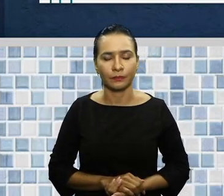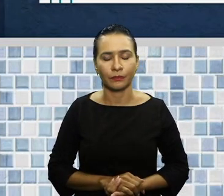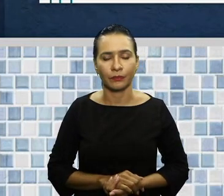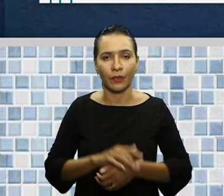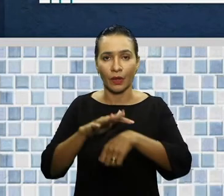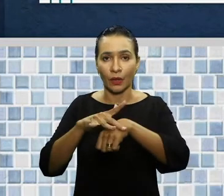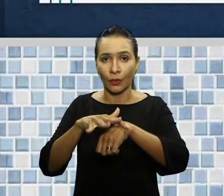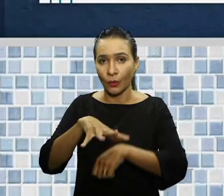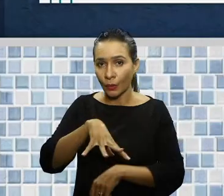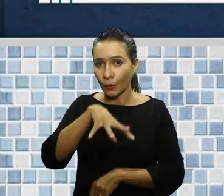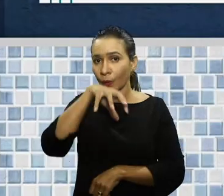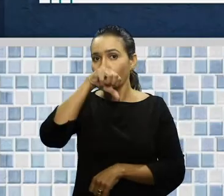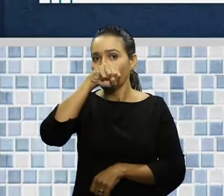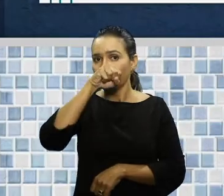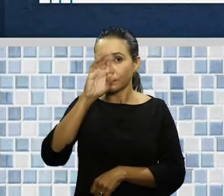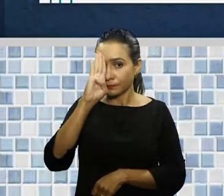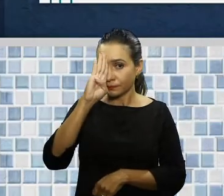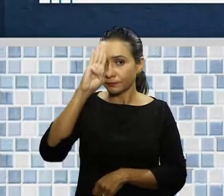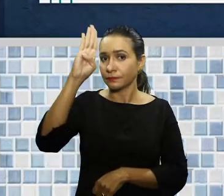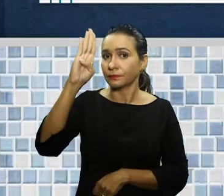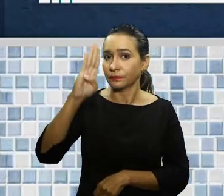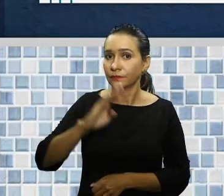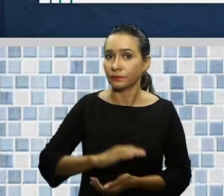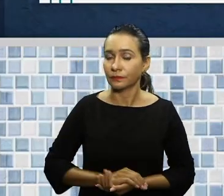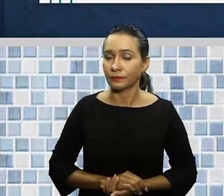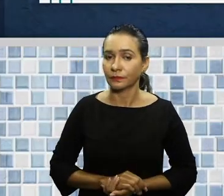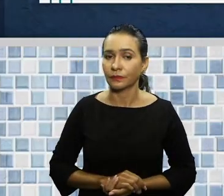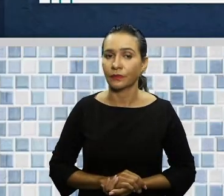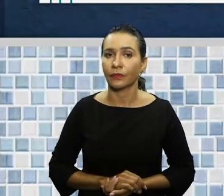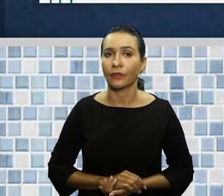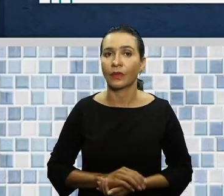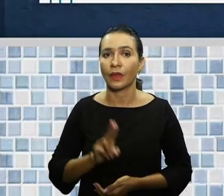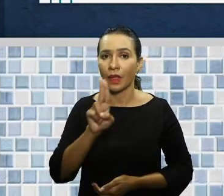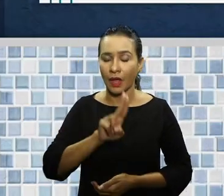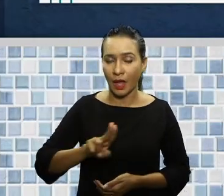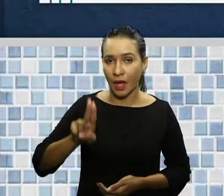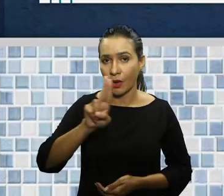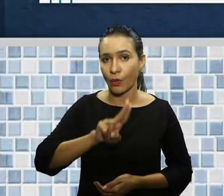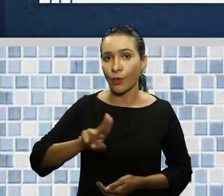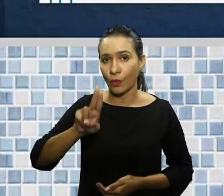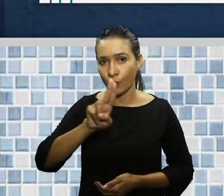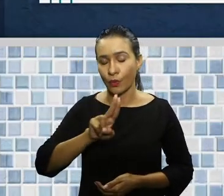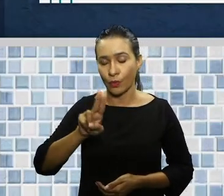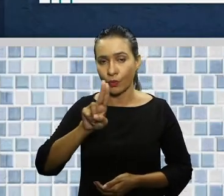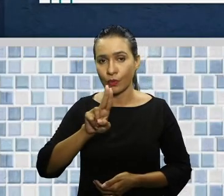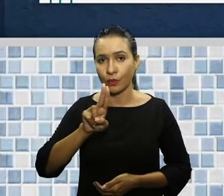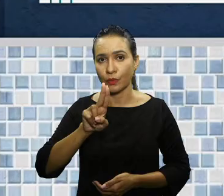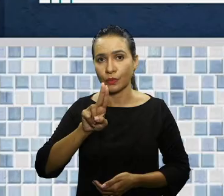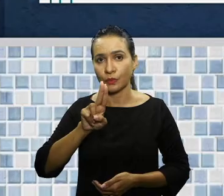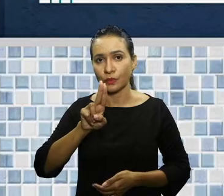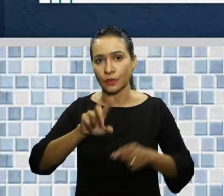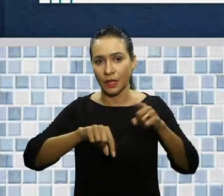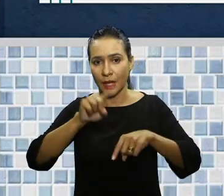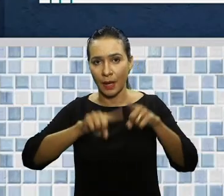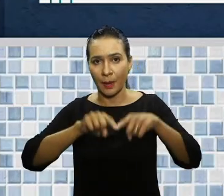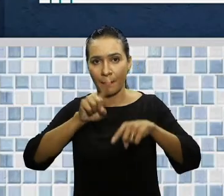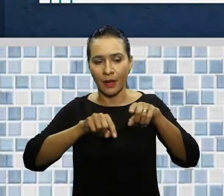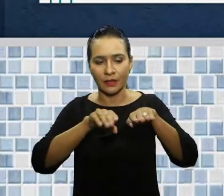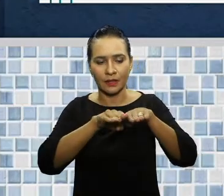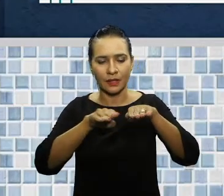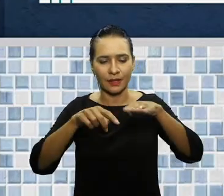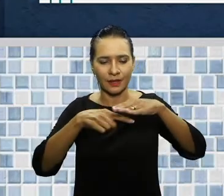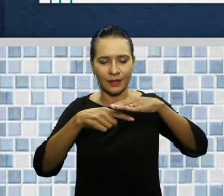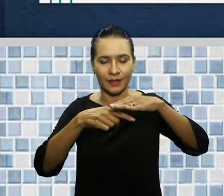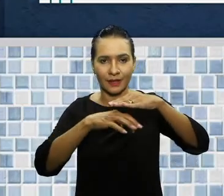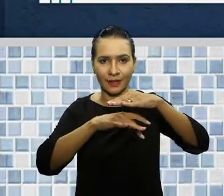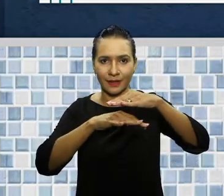doenças respiratórias. Então, a utilização de combustíveis fósseis eu trouxe para vocês como um exemplo